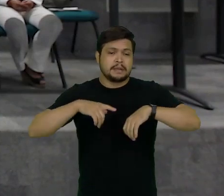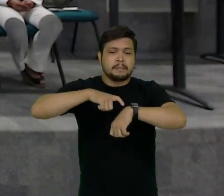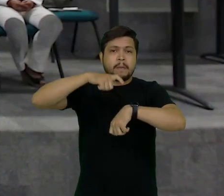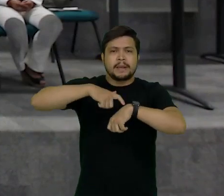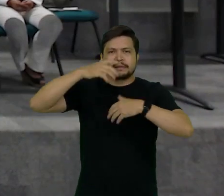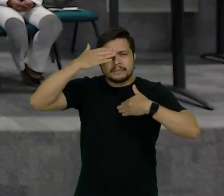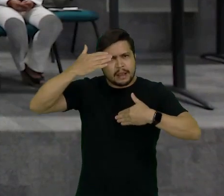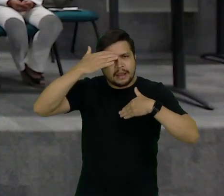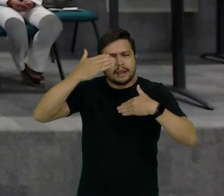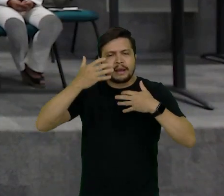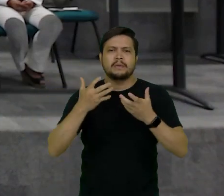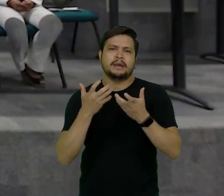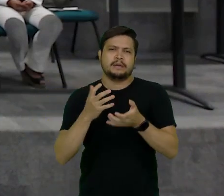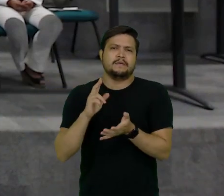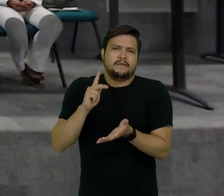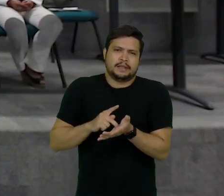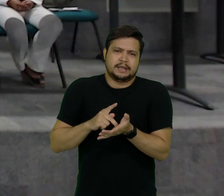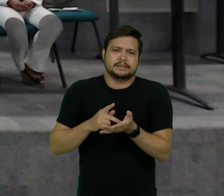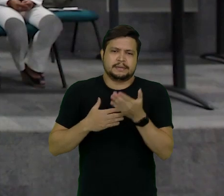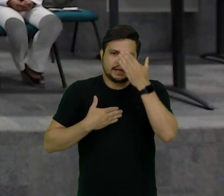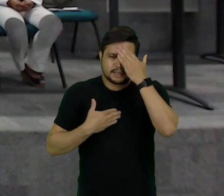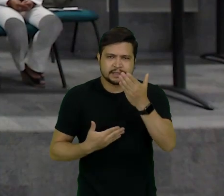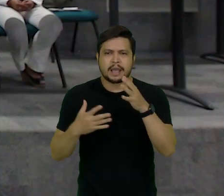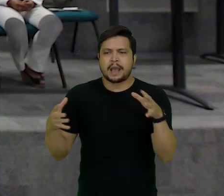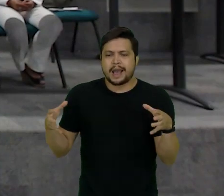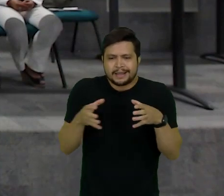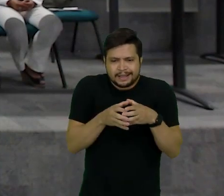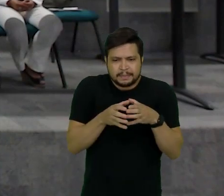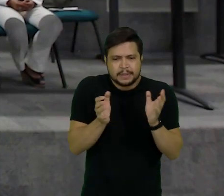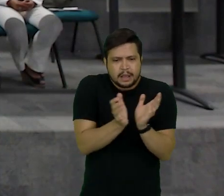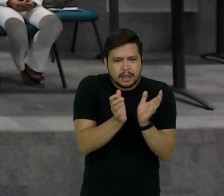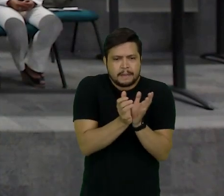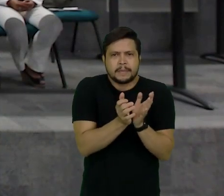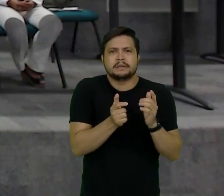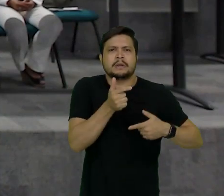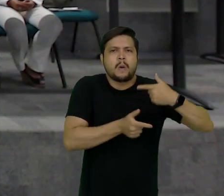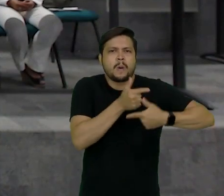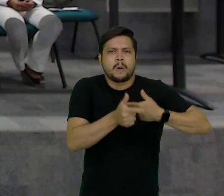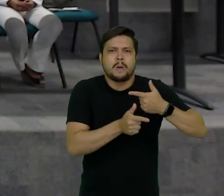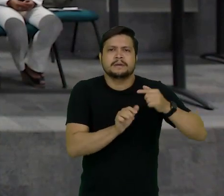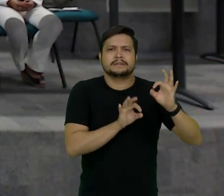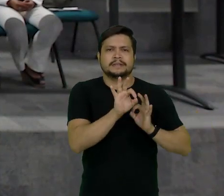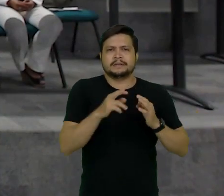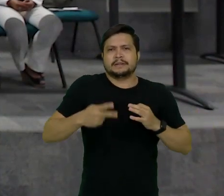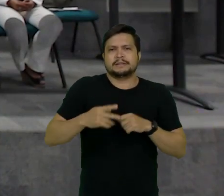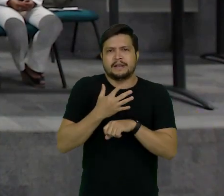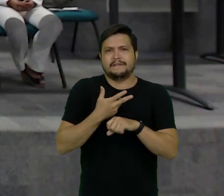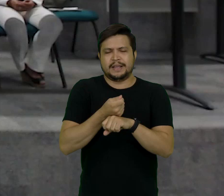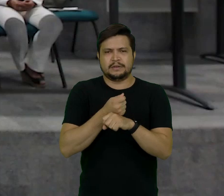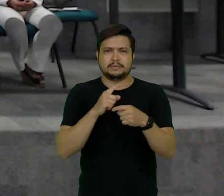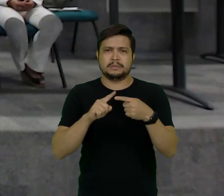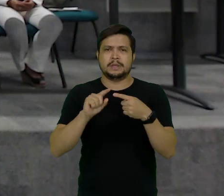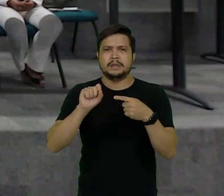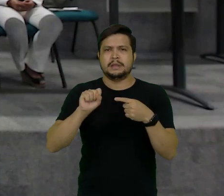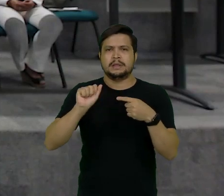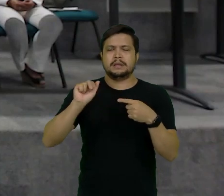tanta gratidão, eu quero agradecer à equipe de organização, aos meus colegas,